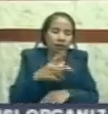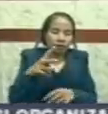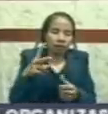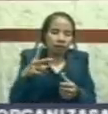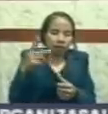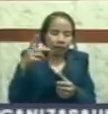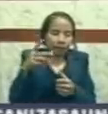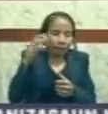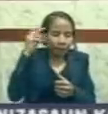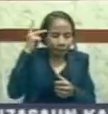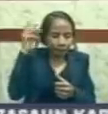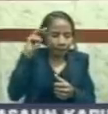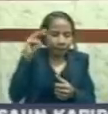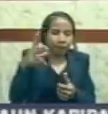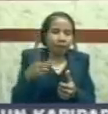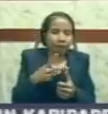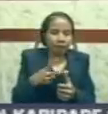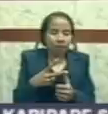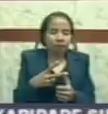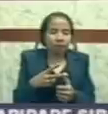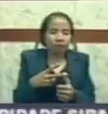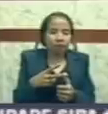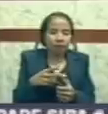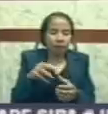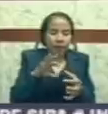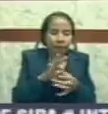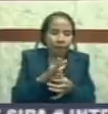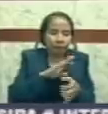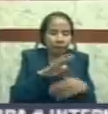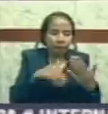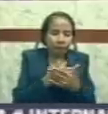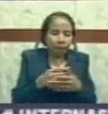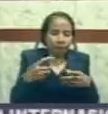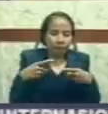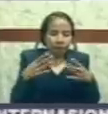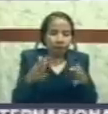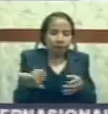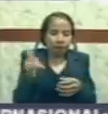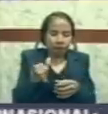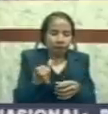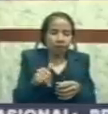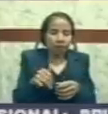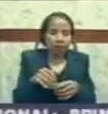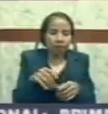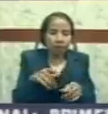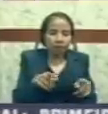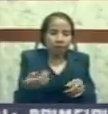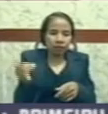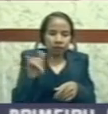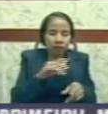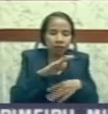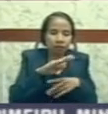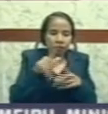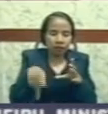ao membro Roberto Toma, Maluga, deputado Cira, colega Cira Nebeca acompanha.